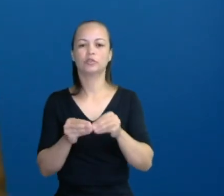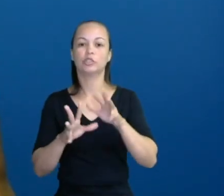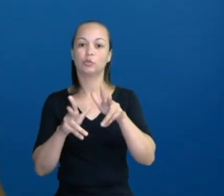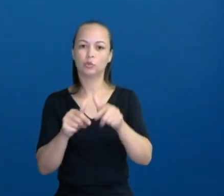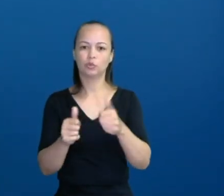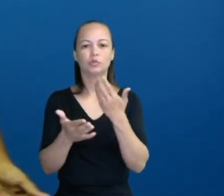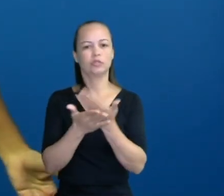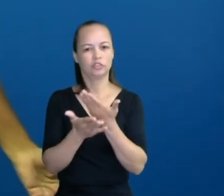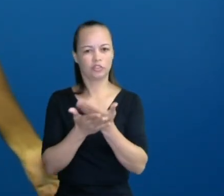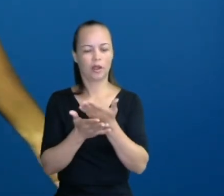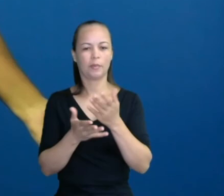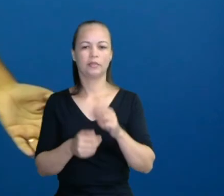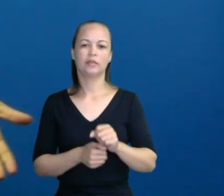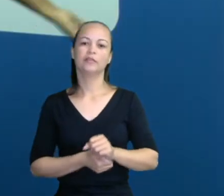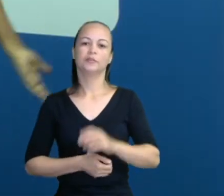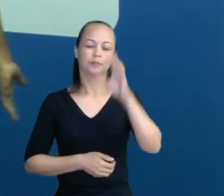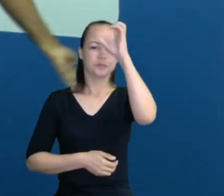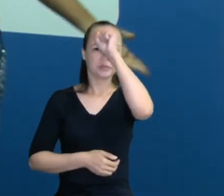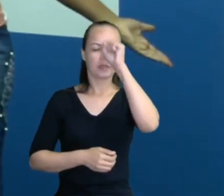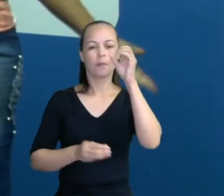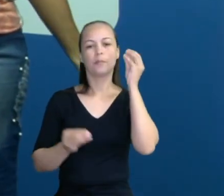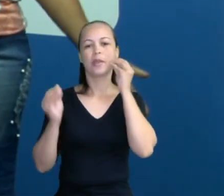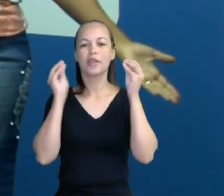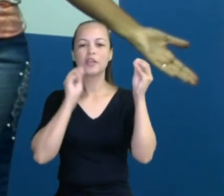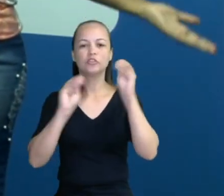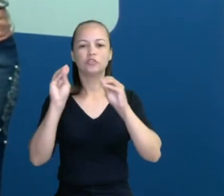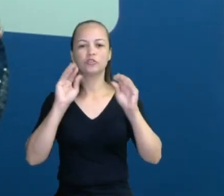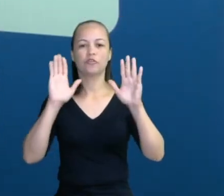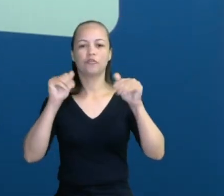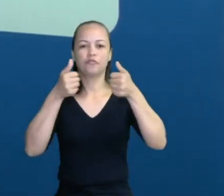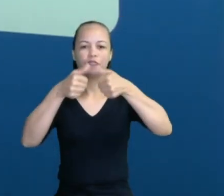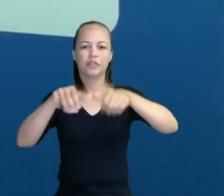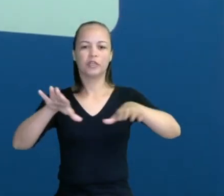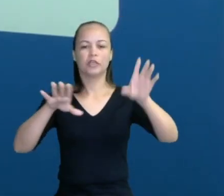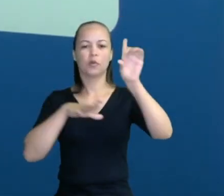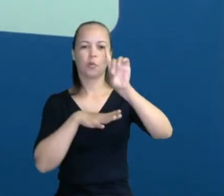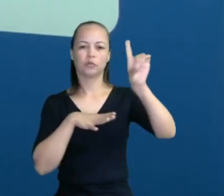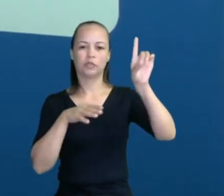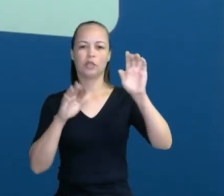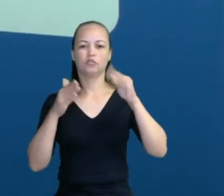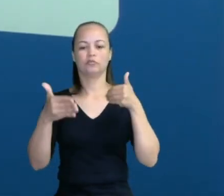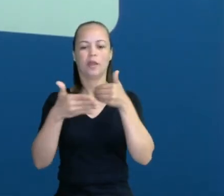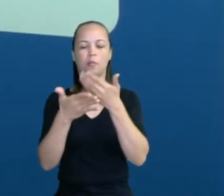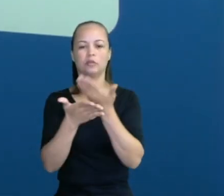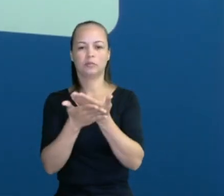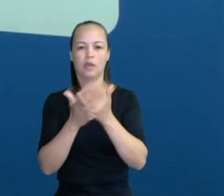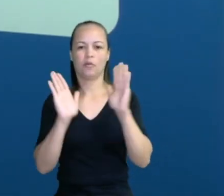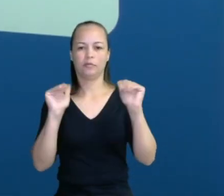aprendemos, ok? Beijo da tia Bárbara. Fiquem com Deus e até a próxima aula.